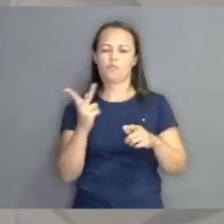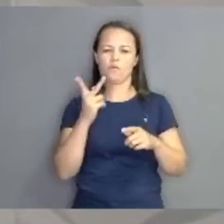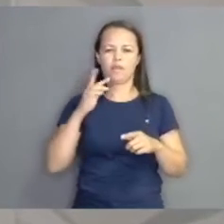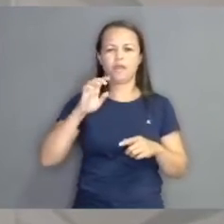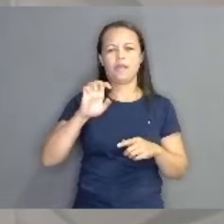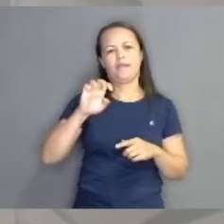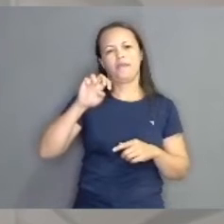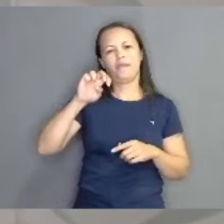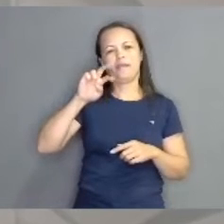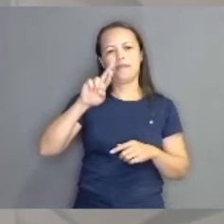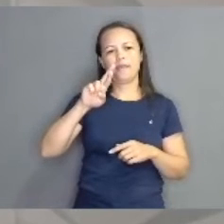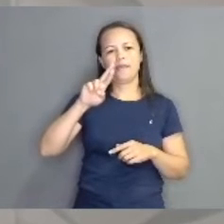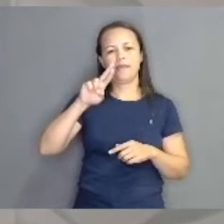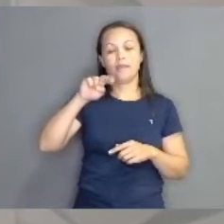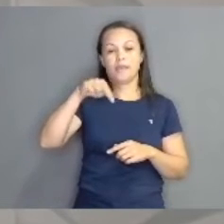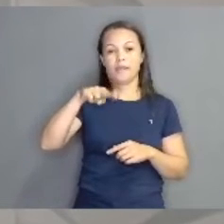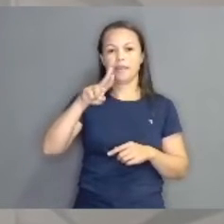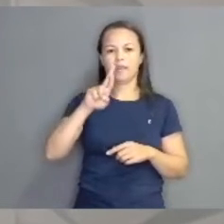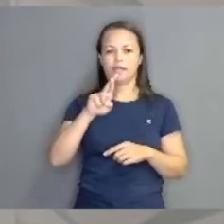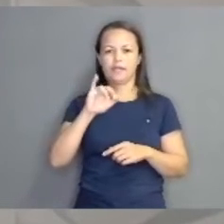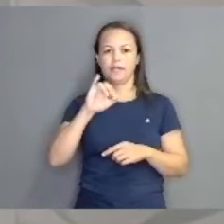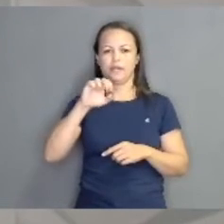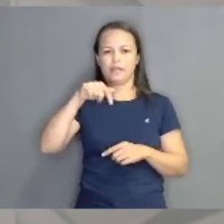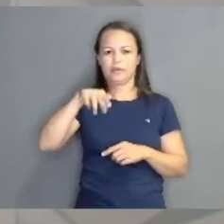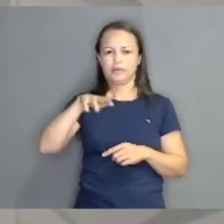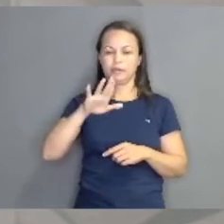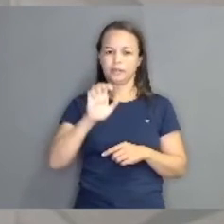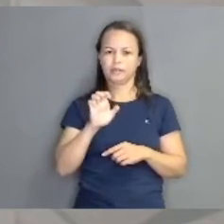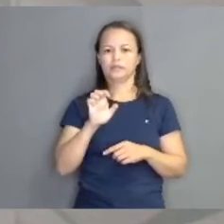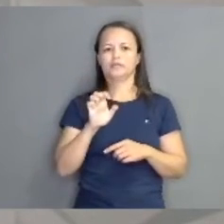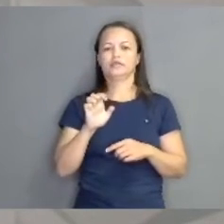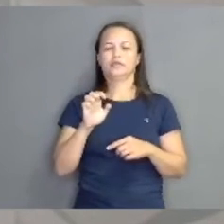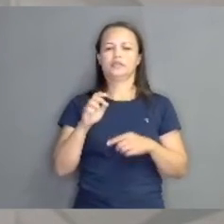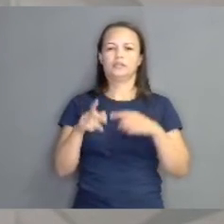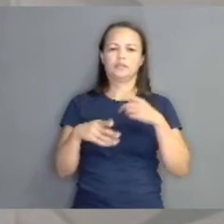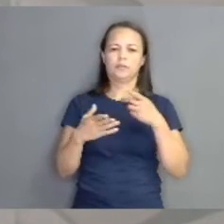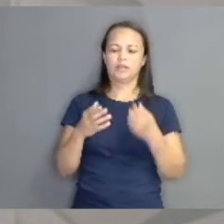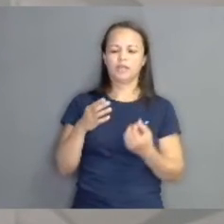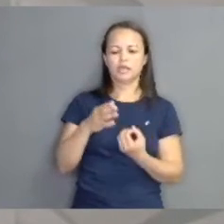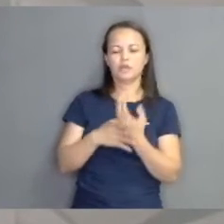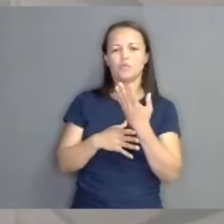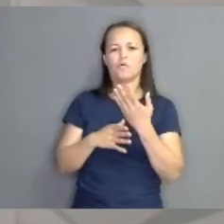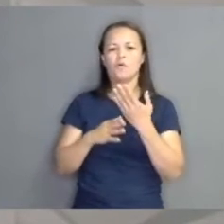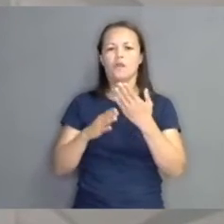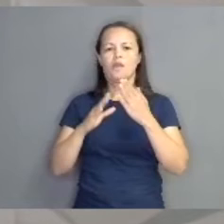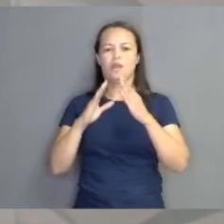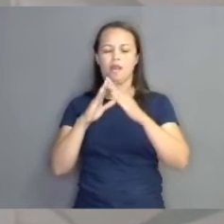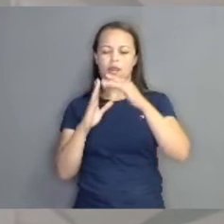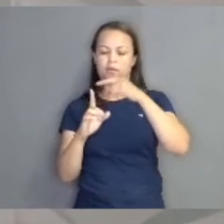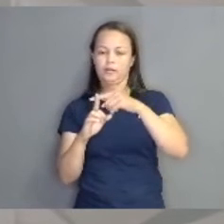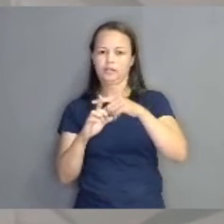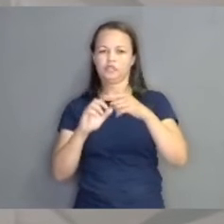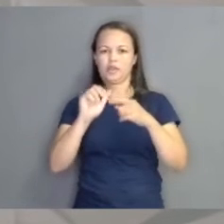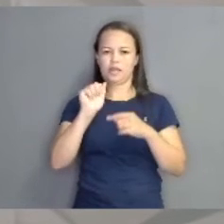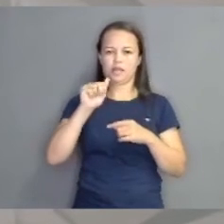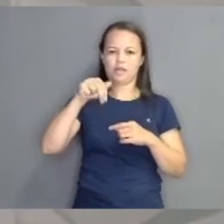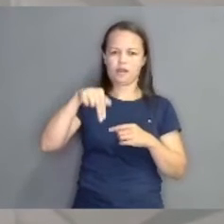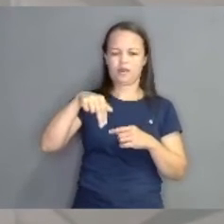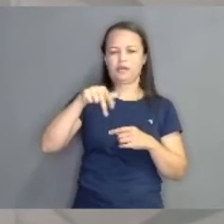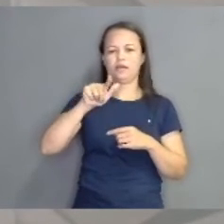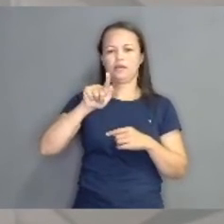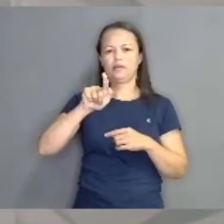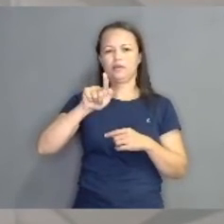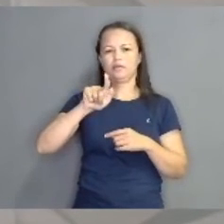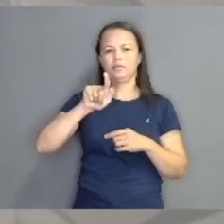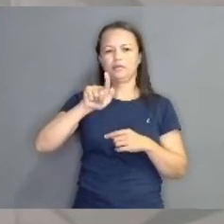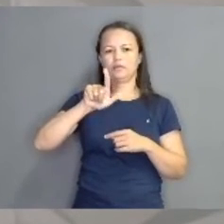oficializa o absolutismo. Cria também a chamada Igreja Anglicana. Vimos que ele